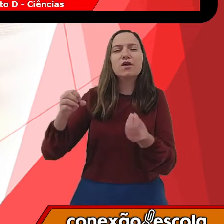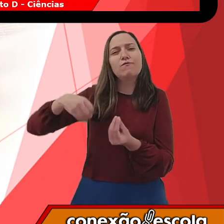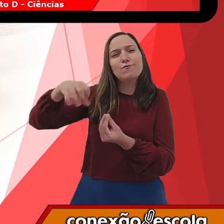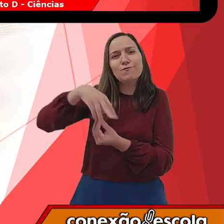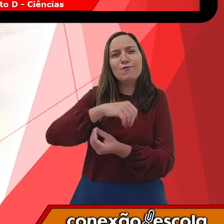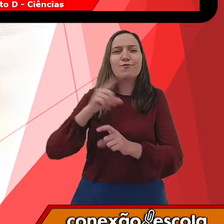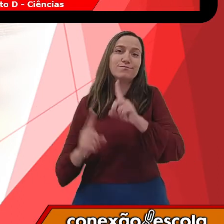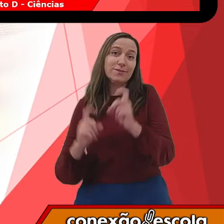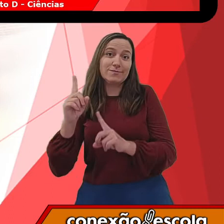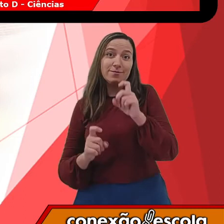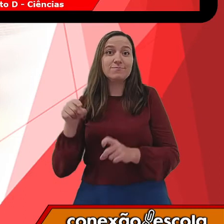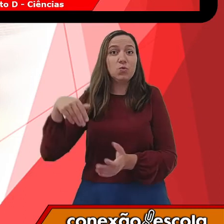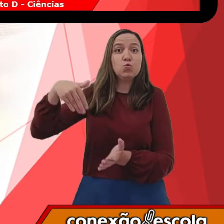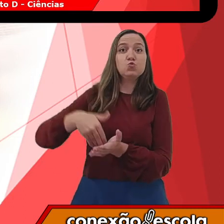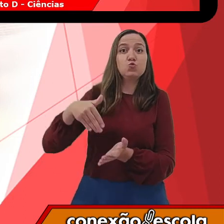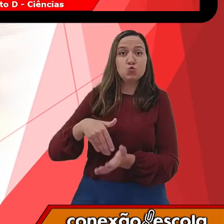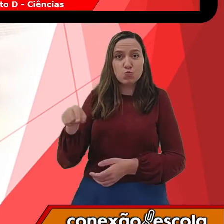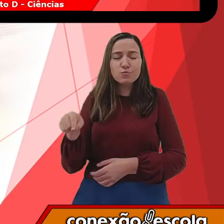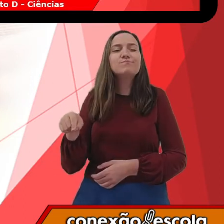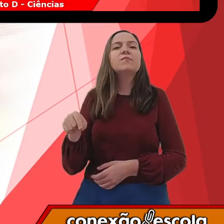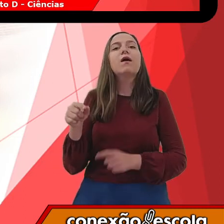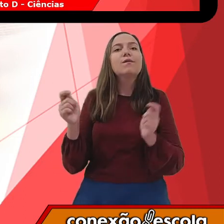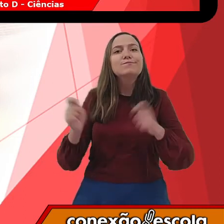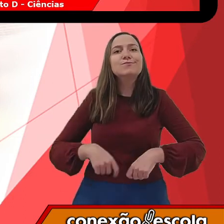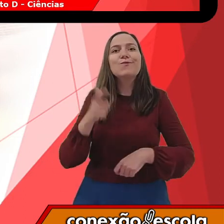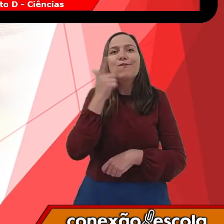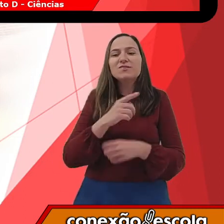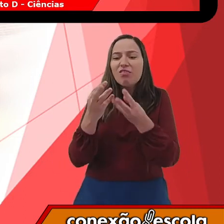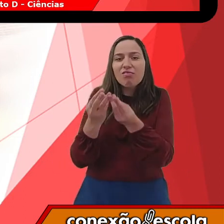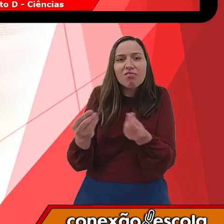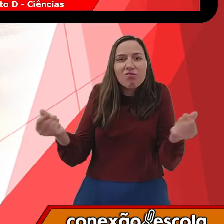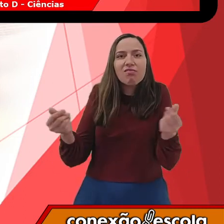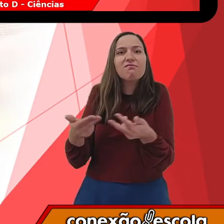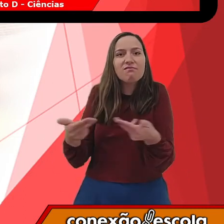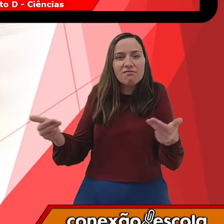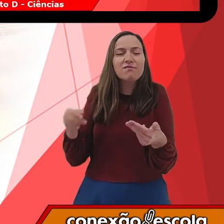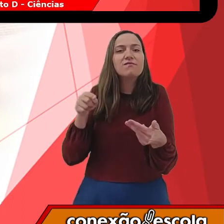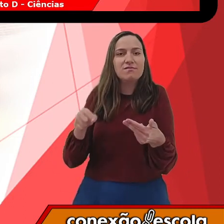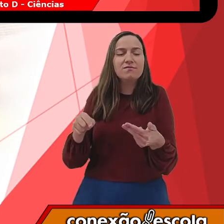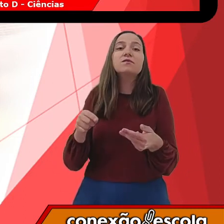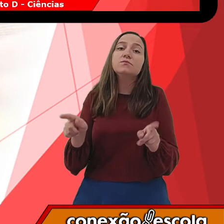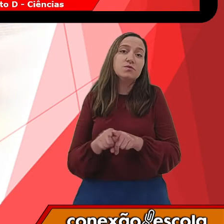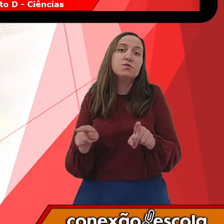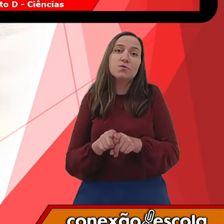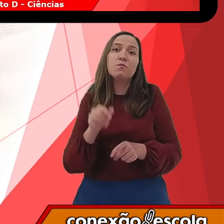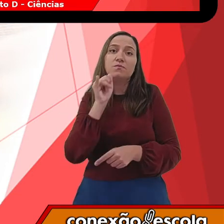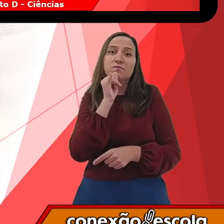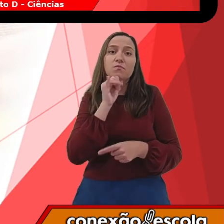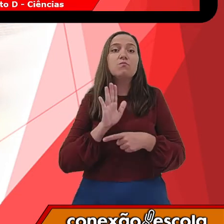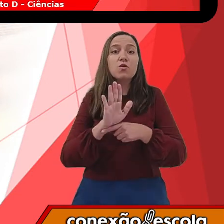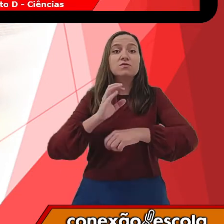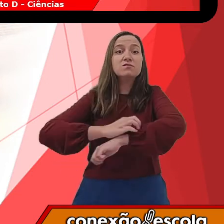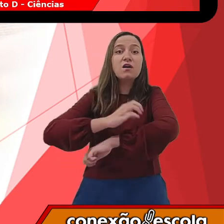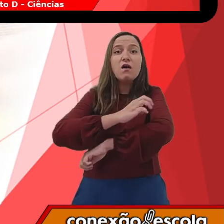fungos e as bactérias. São eles que promovem a decomposição dos seres vivos, como aconteceu na imagem deste sapo, que